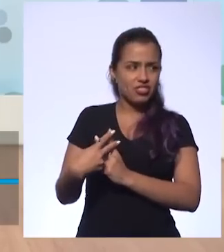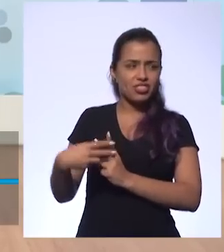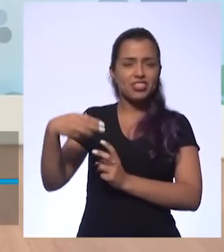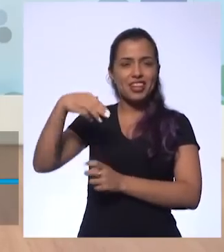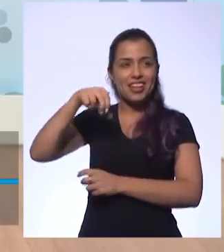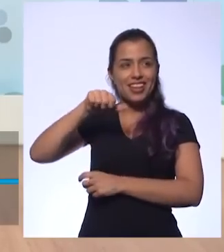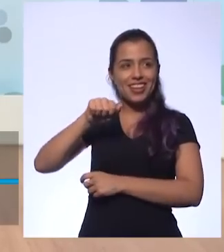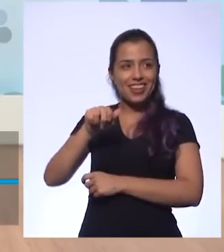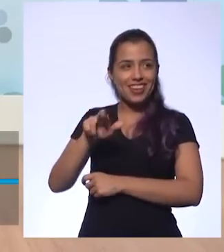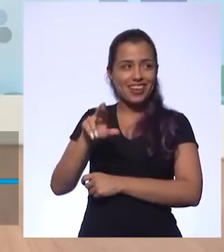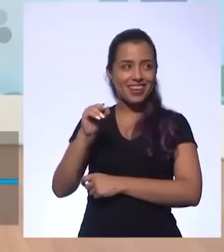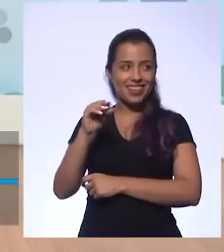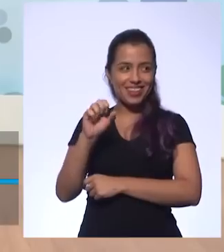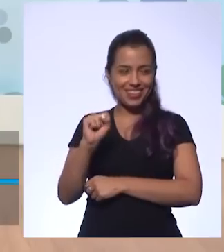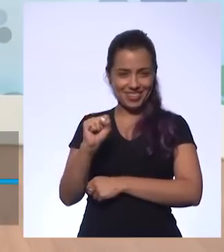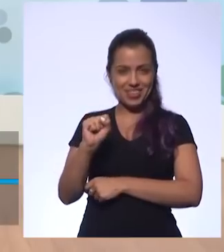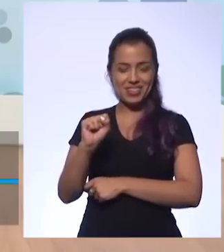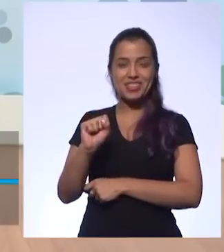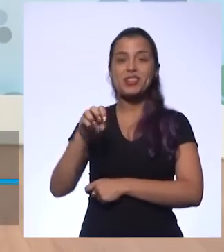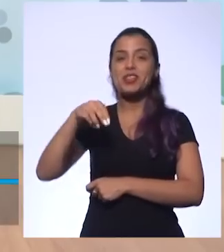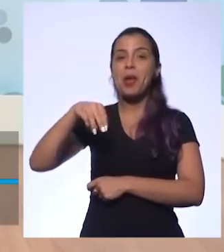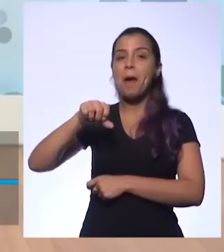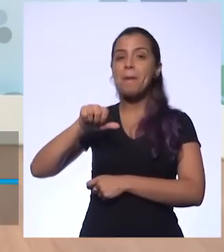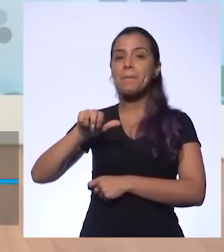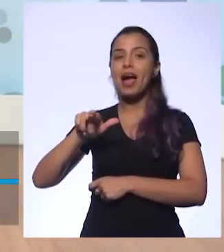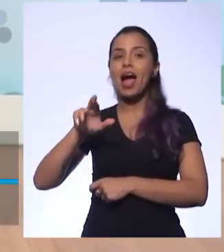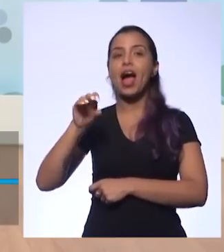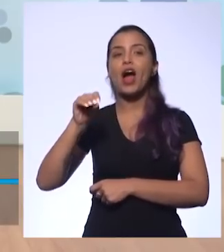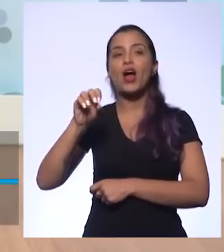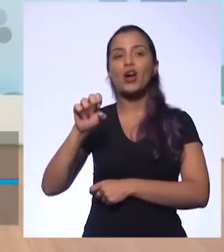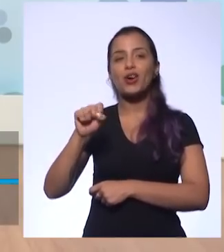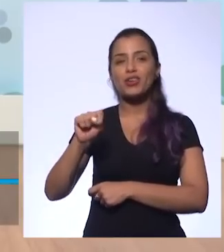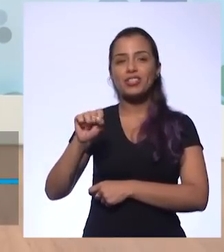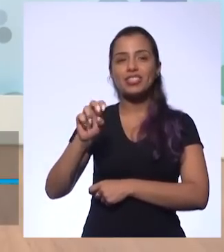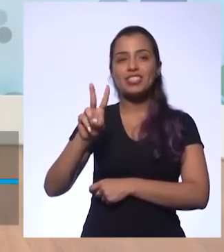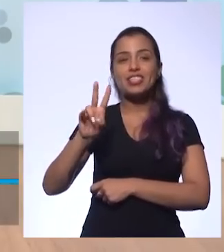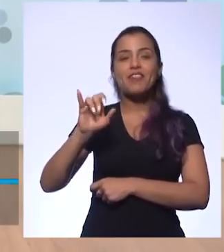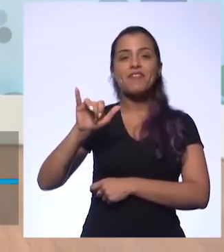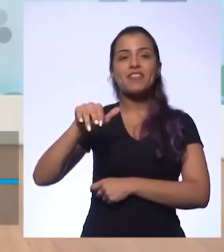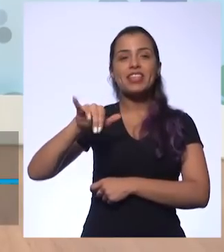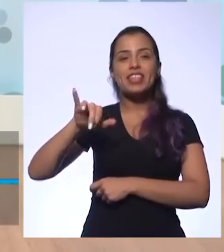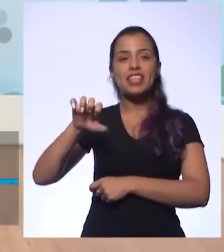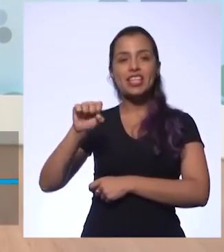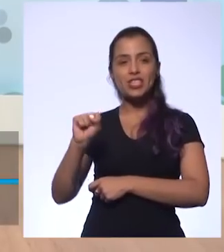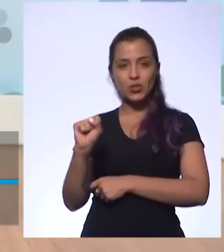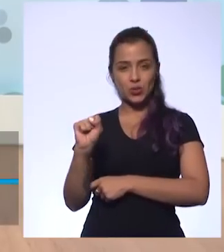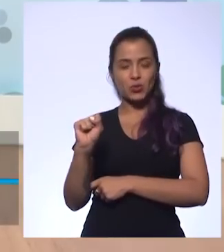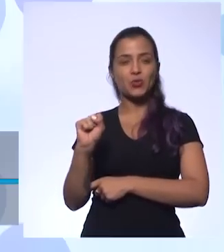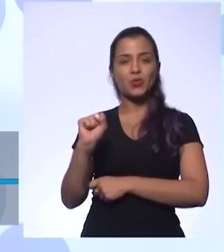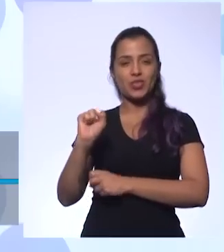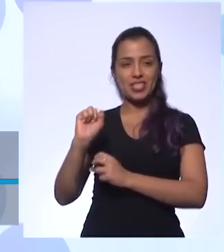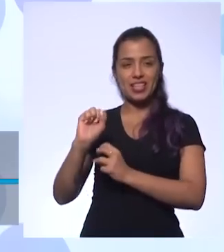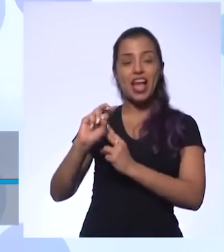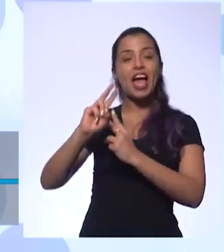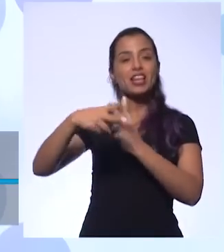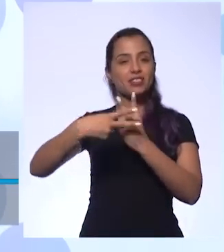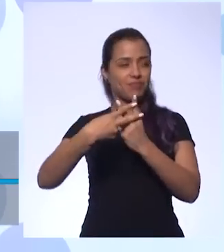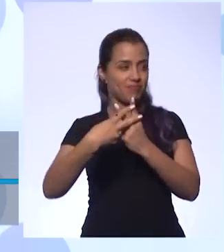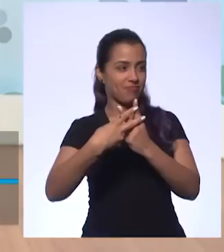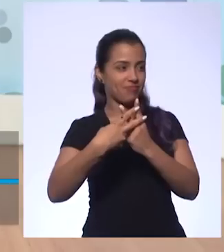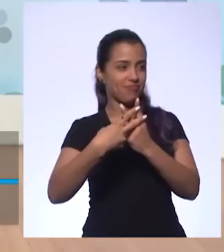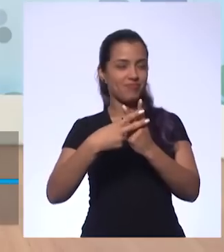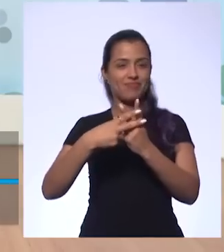Vinícius, Oh, não, o oráculo ele falou, calma. Marcos Vinícius, e vai ser feita pelo Marcos. Marcos. Hashtag. Marcos vai fazer a hashtag, como que é?